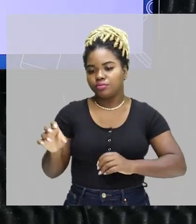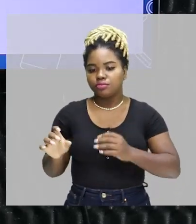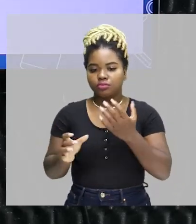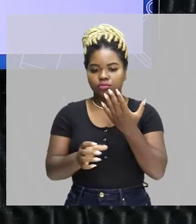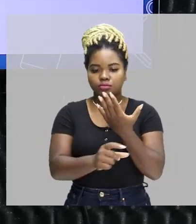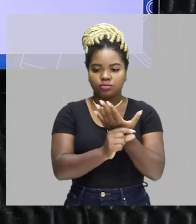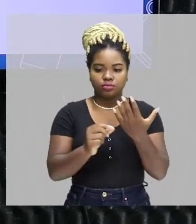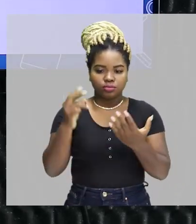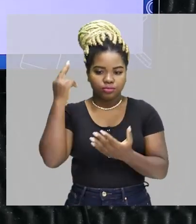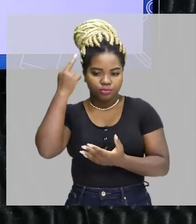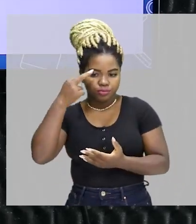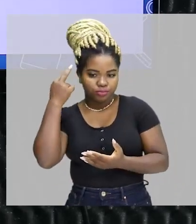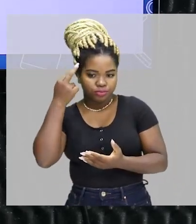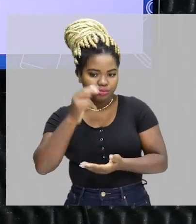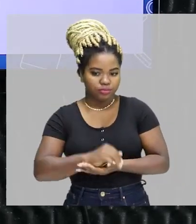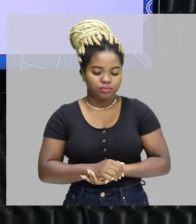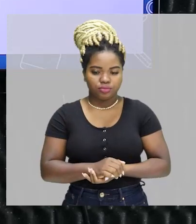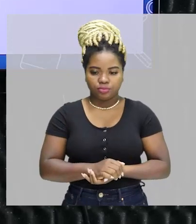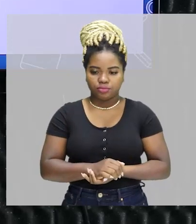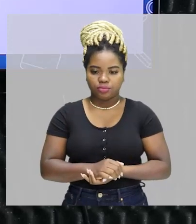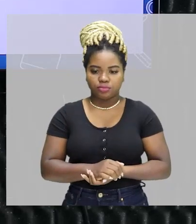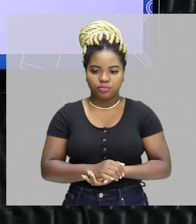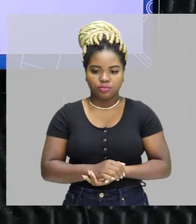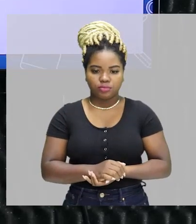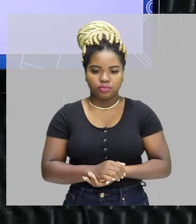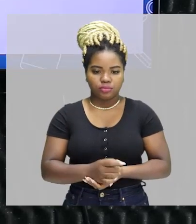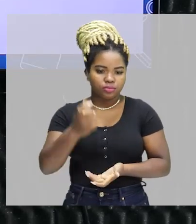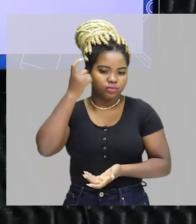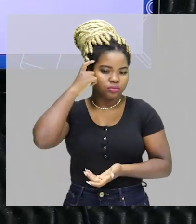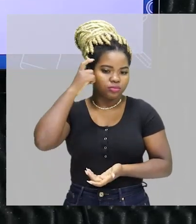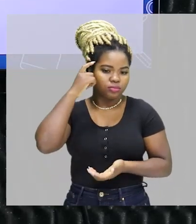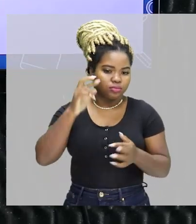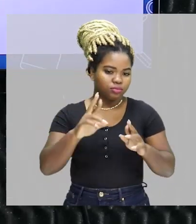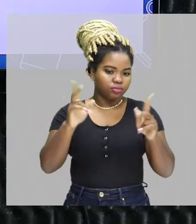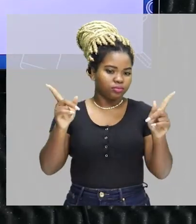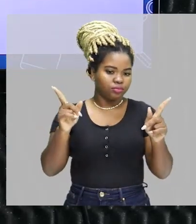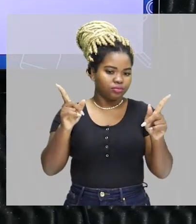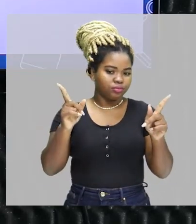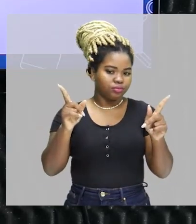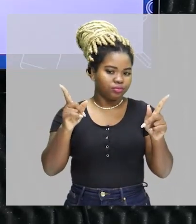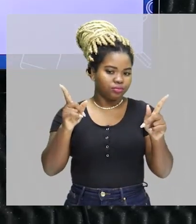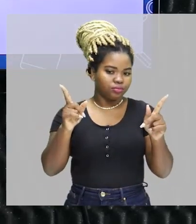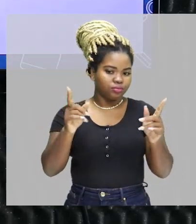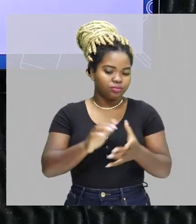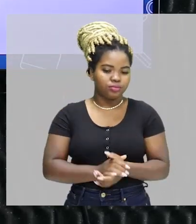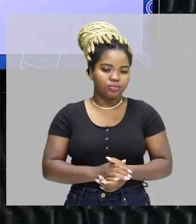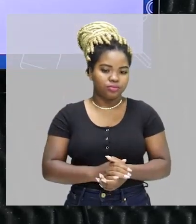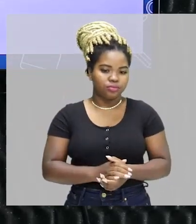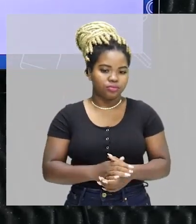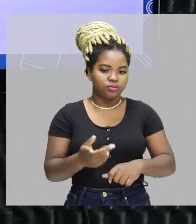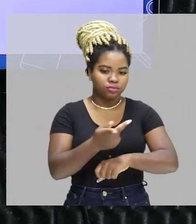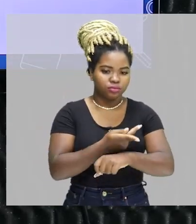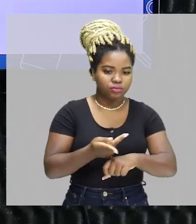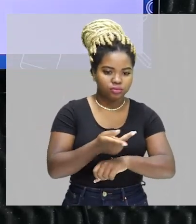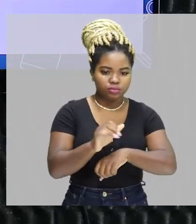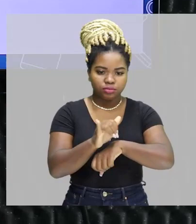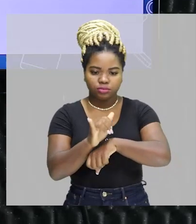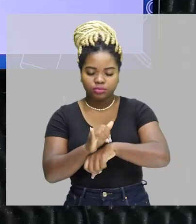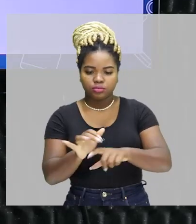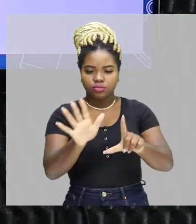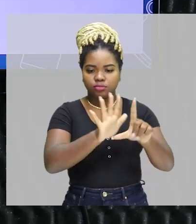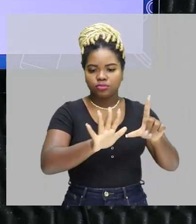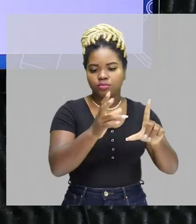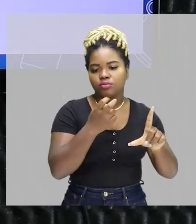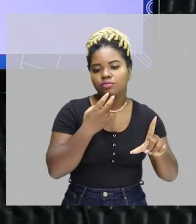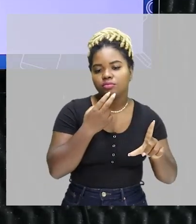característica própria, uma forma de pensar peculiar e uma singularidade no seu pensamento. Então faça isso, eu te convido a fazer isso. Vamos